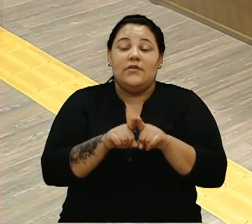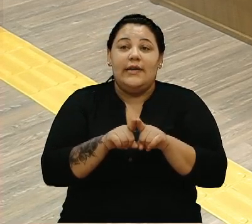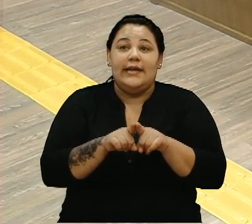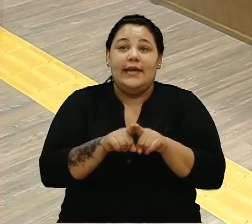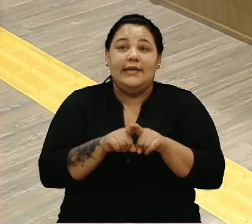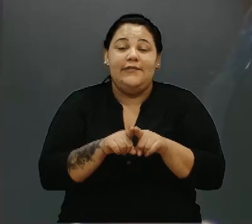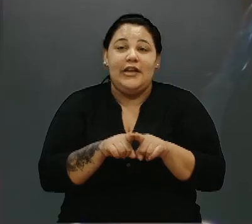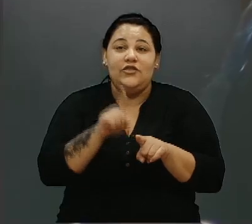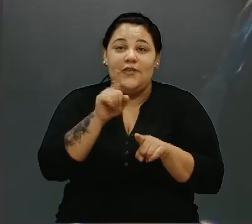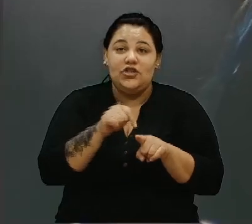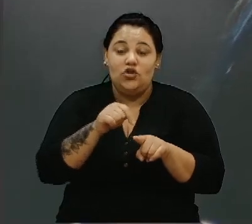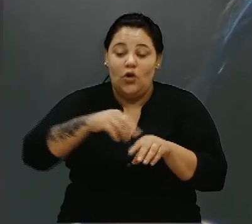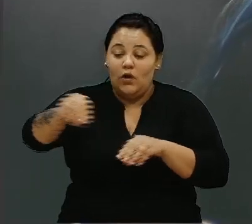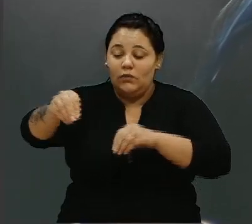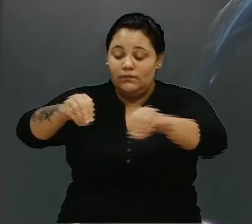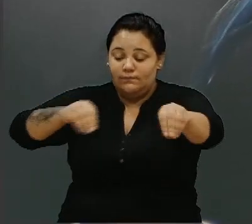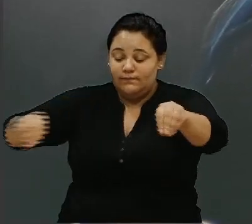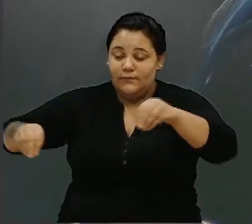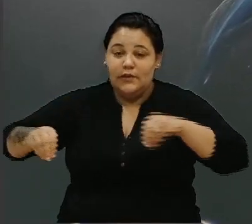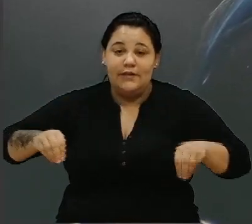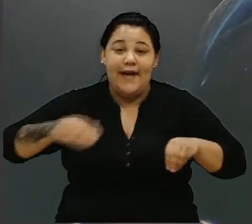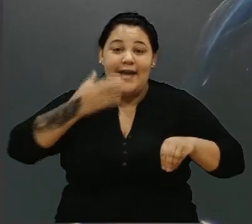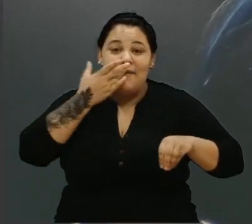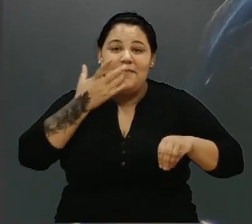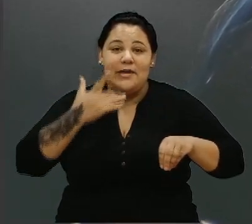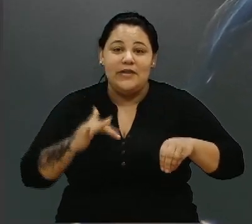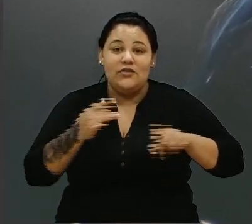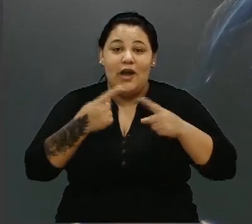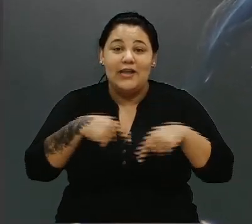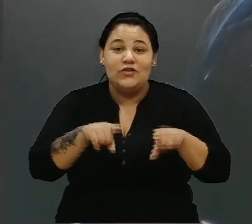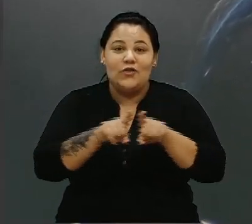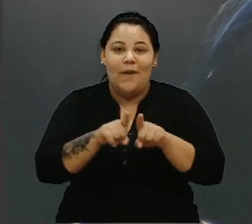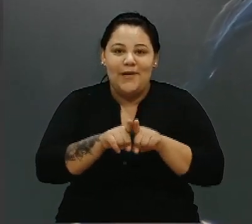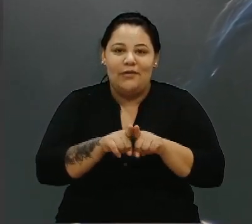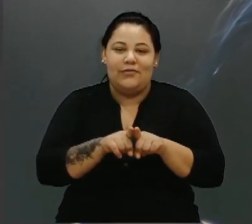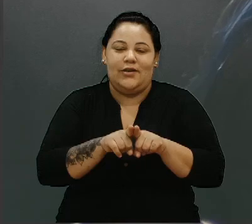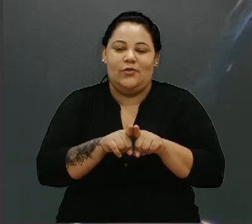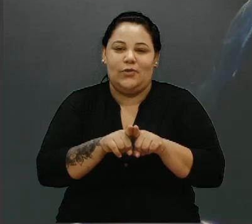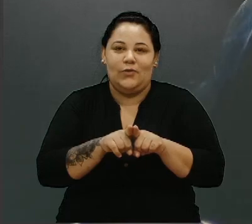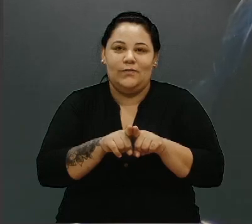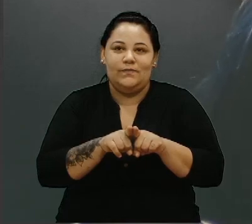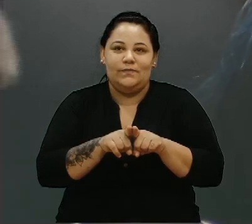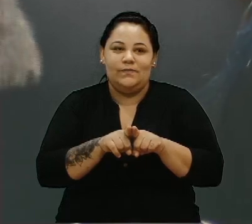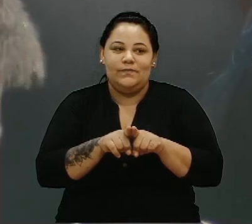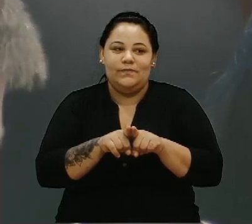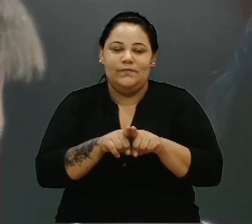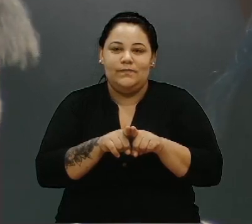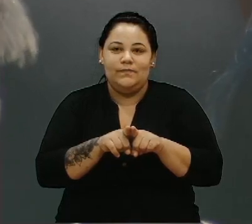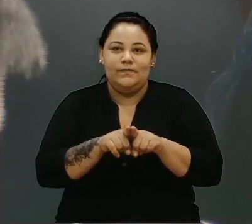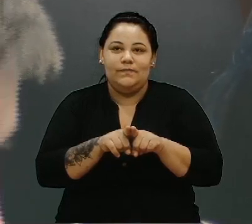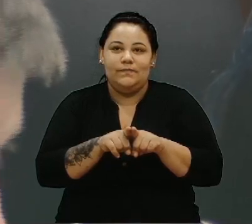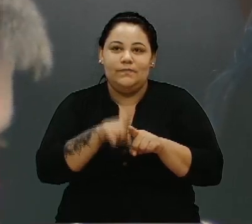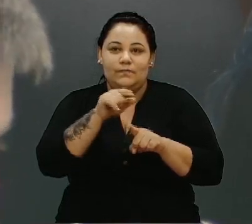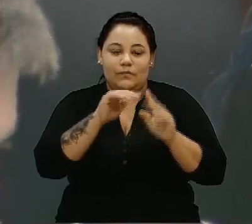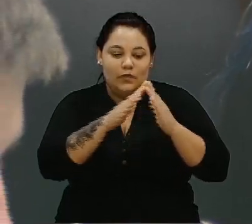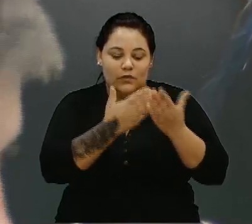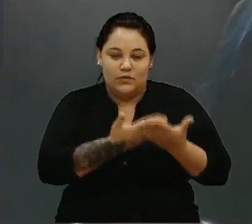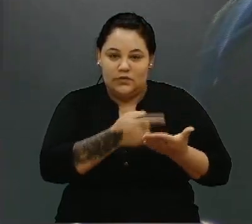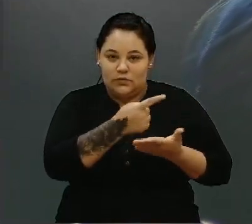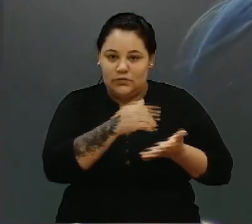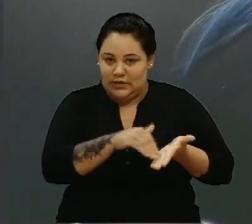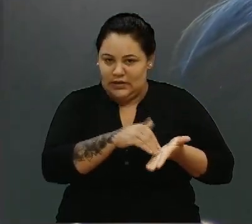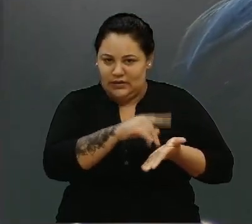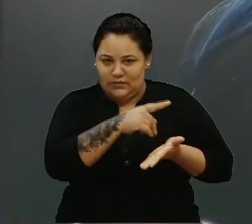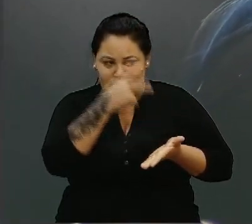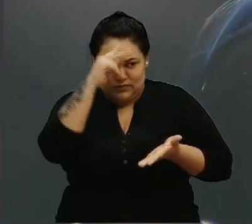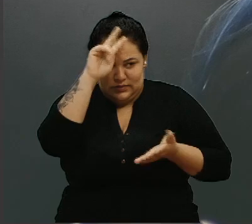um problema nos outros bairros também, que é no Campos da Serra. Nós tivemos, inclusive, uma reunião com o vereador Edson, quando ainda era secretário da Educação, e depois